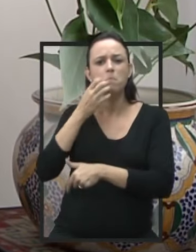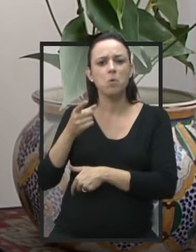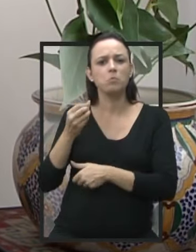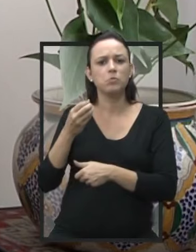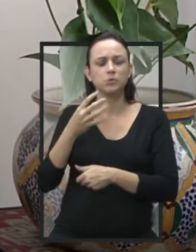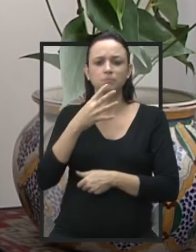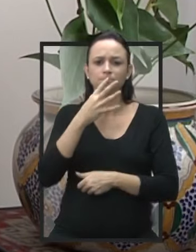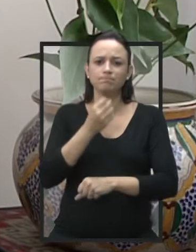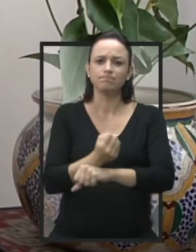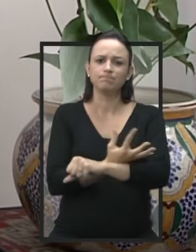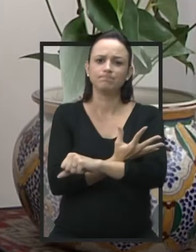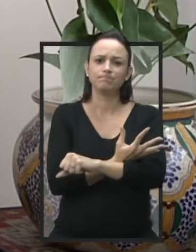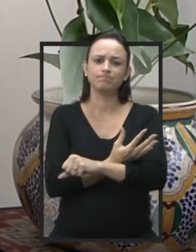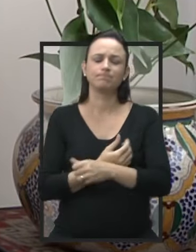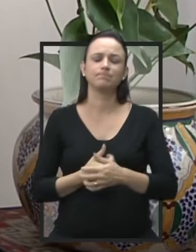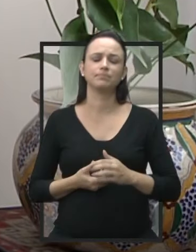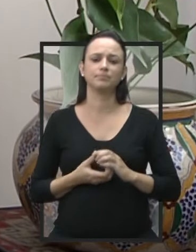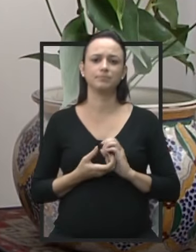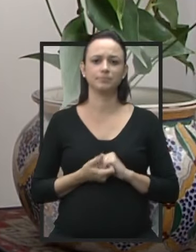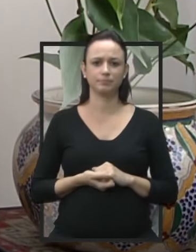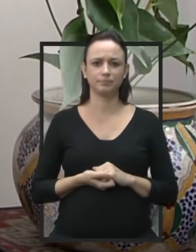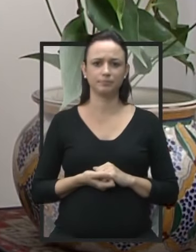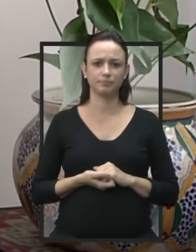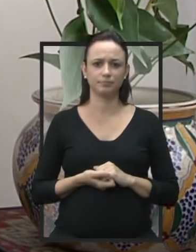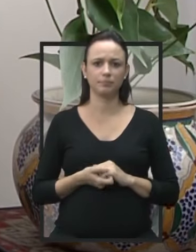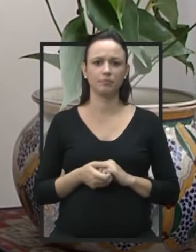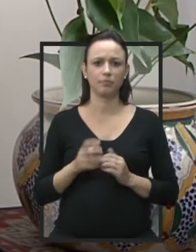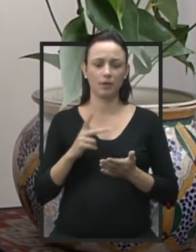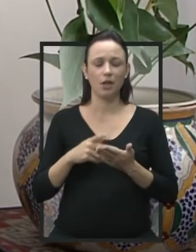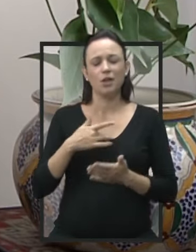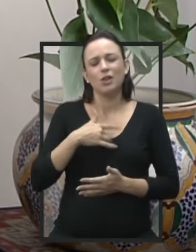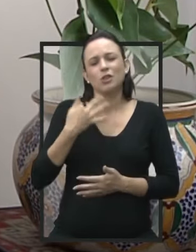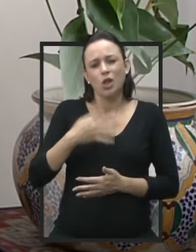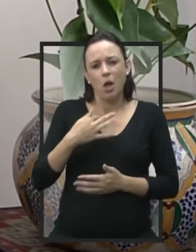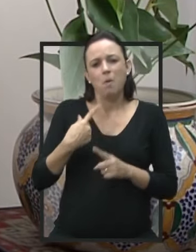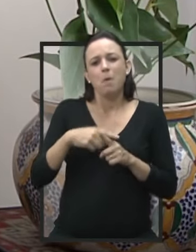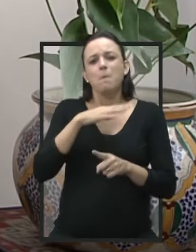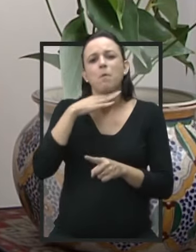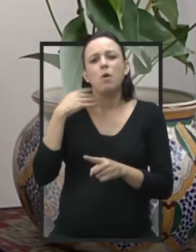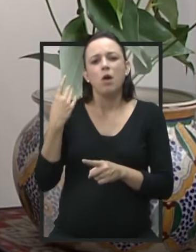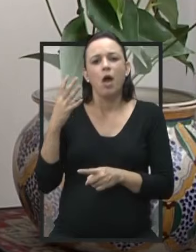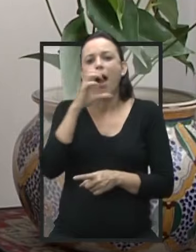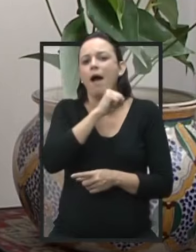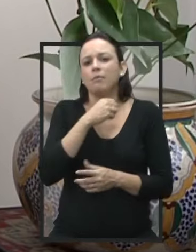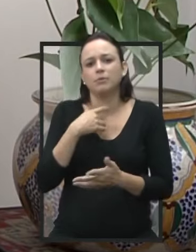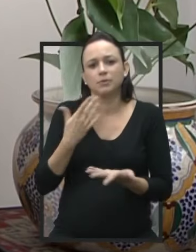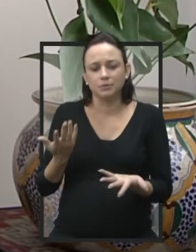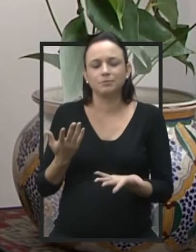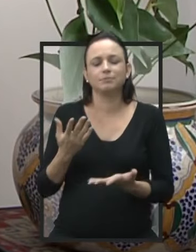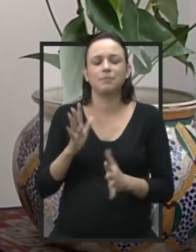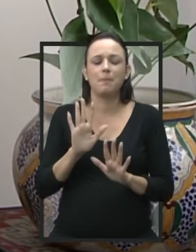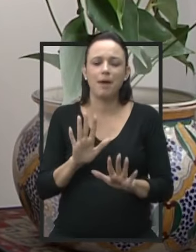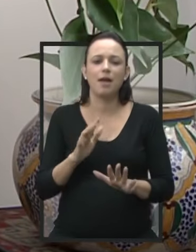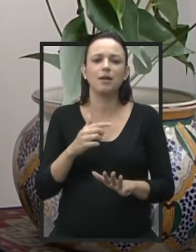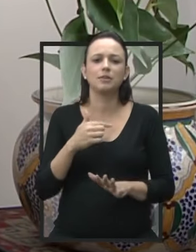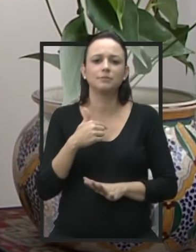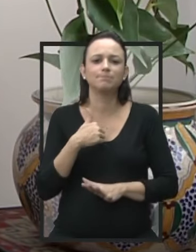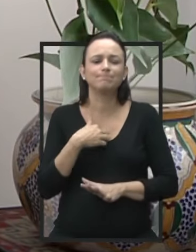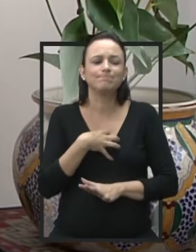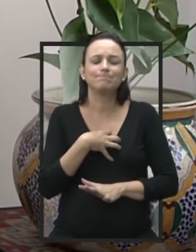muito emocionante. Foi muito emocionante mesmo. Apesar da dor de assim, ter morrido muito de repente, a gente